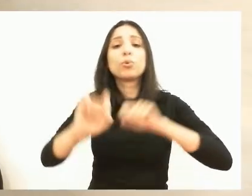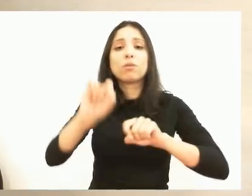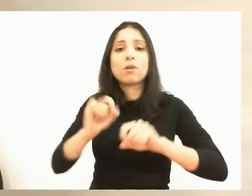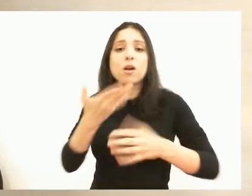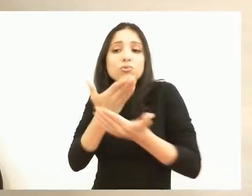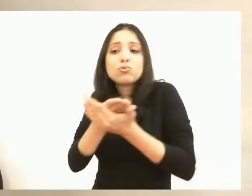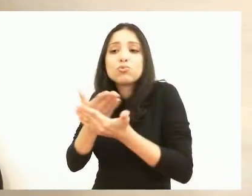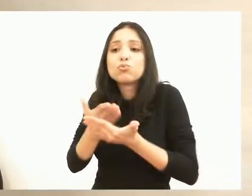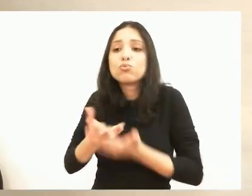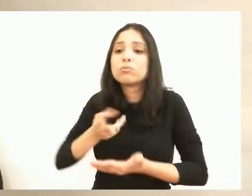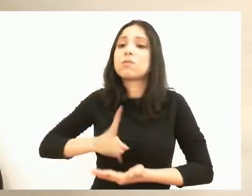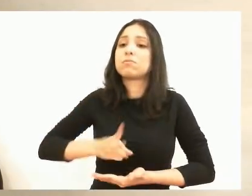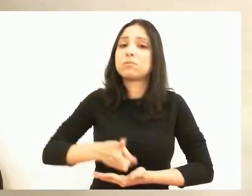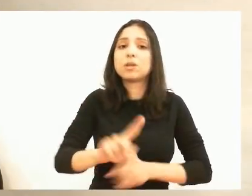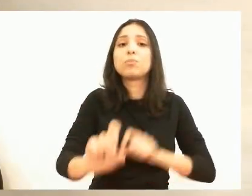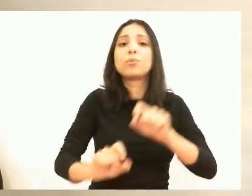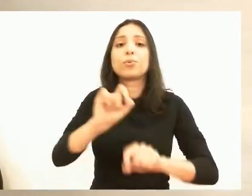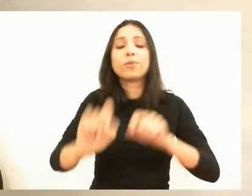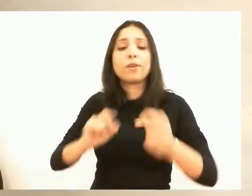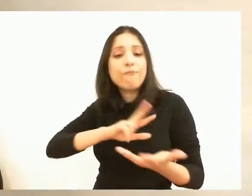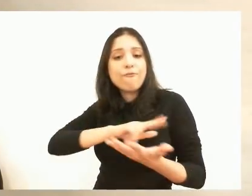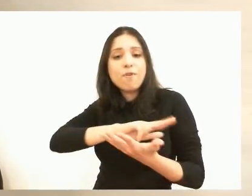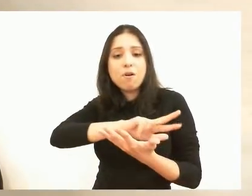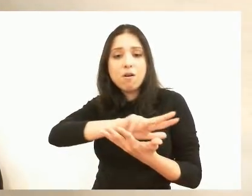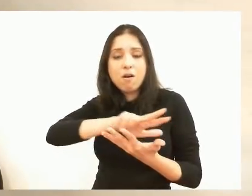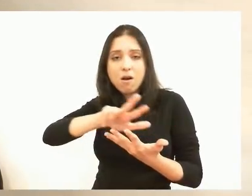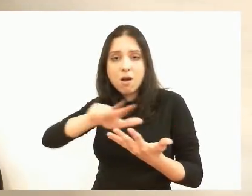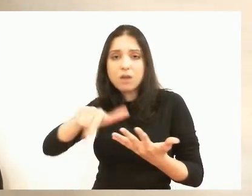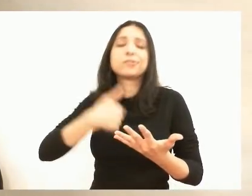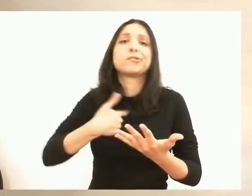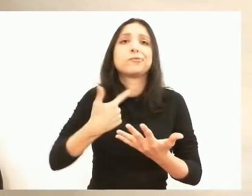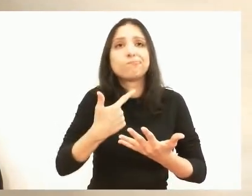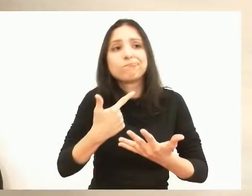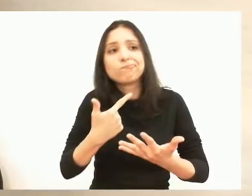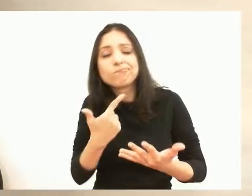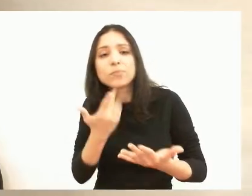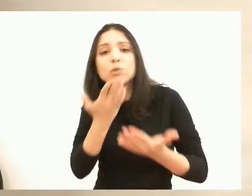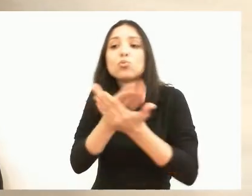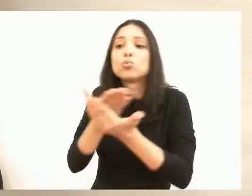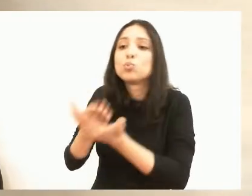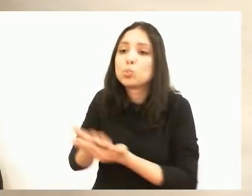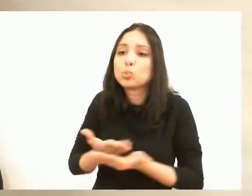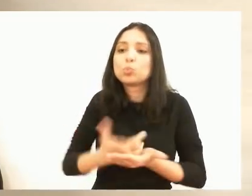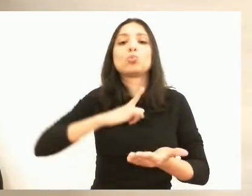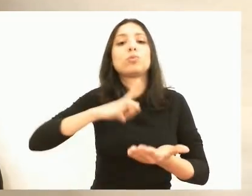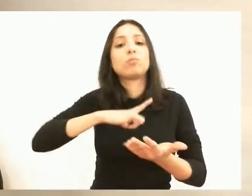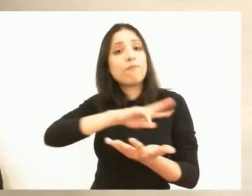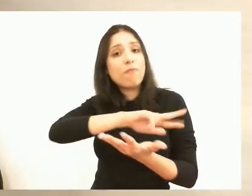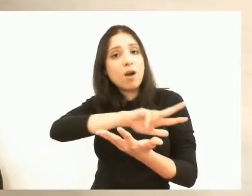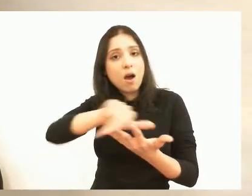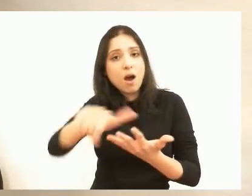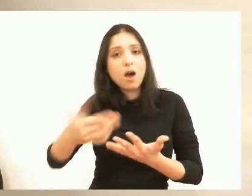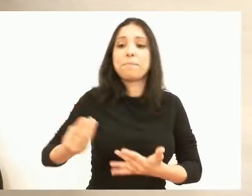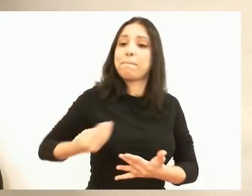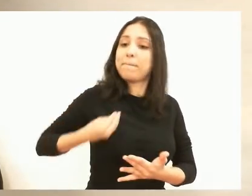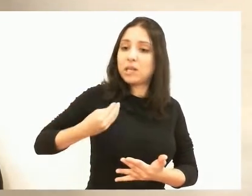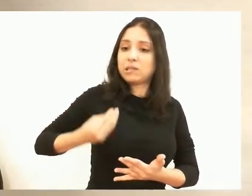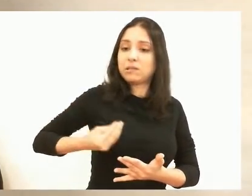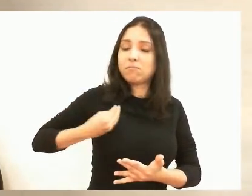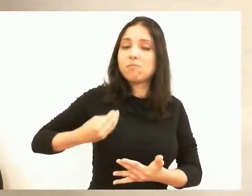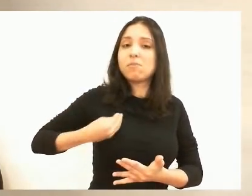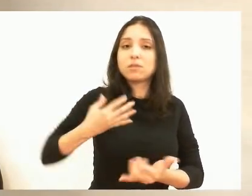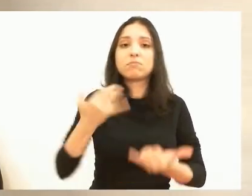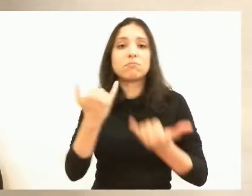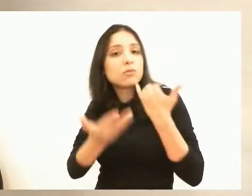em muitos e muitas abordagens né você vê a presença sendo estudado no mundo